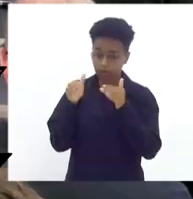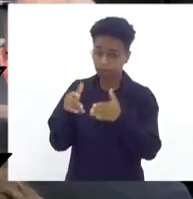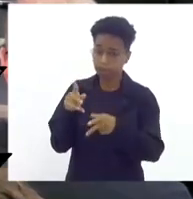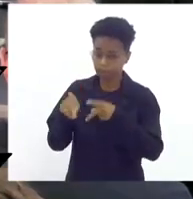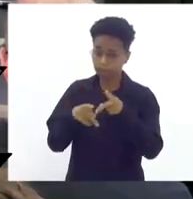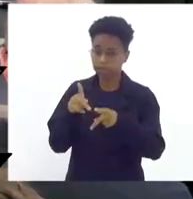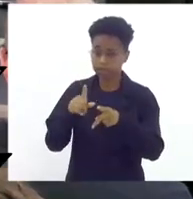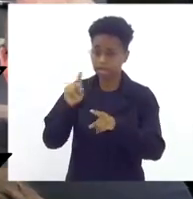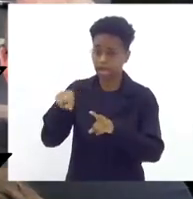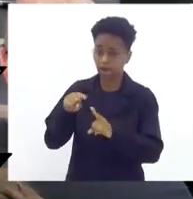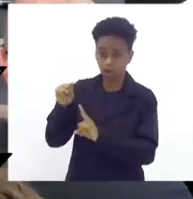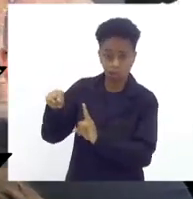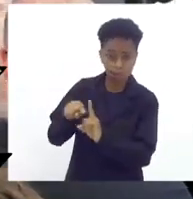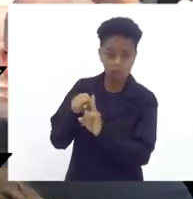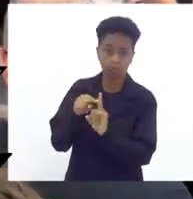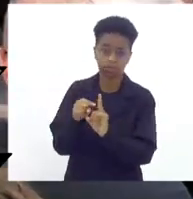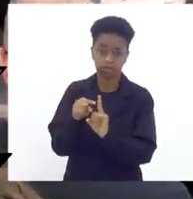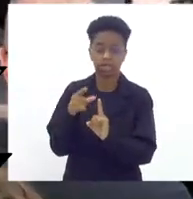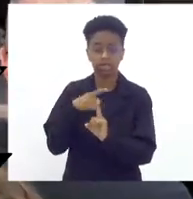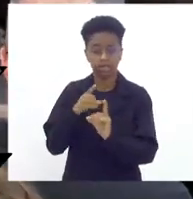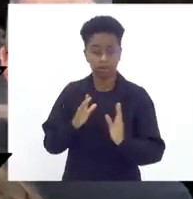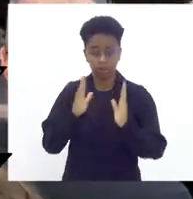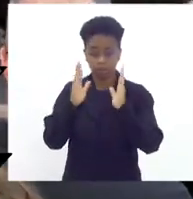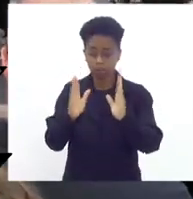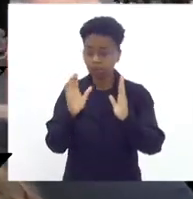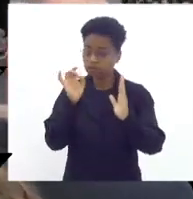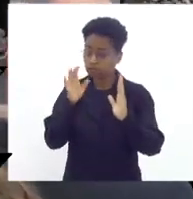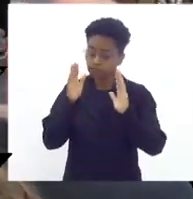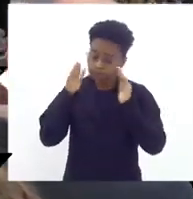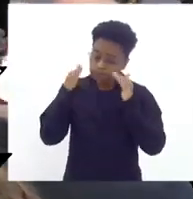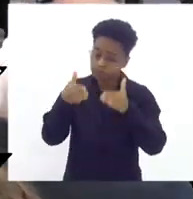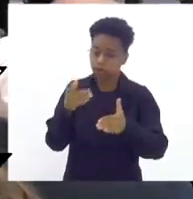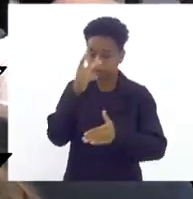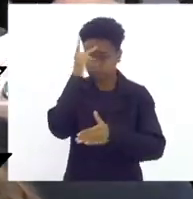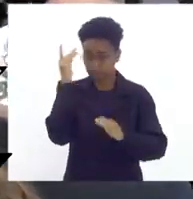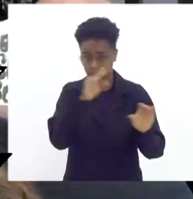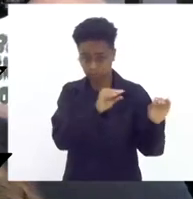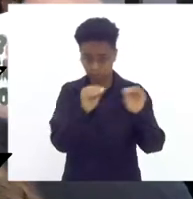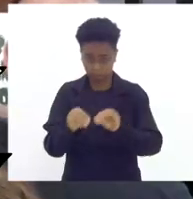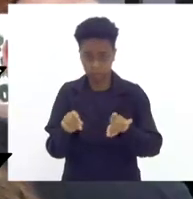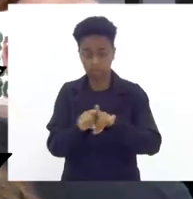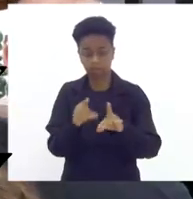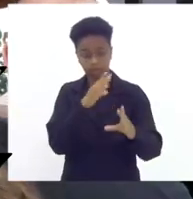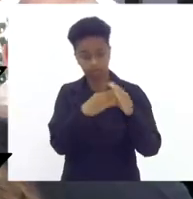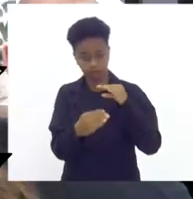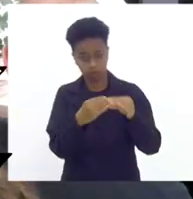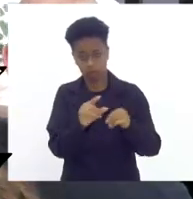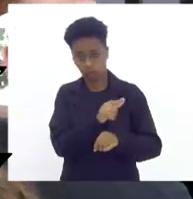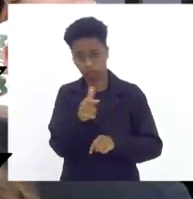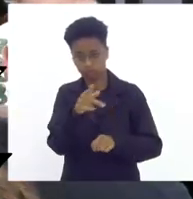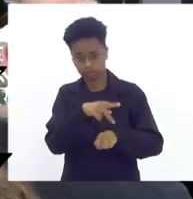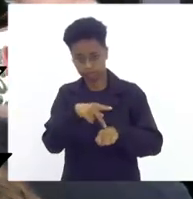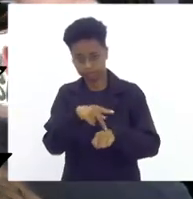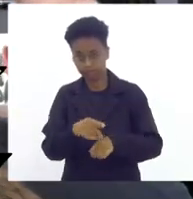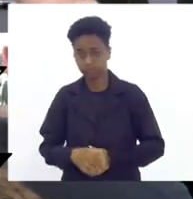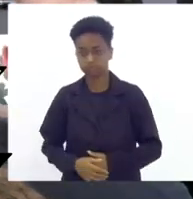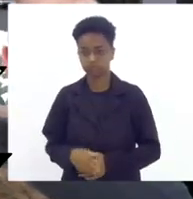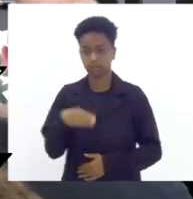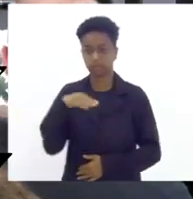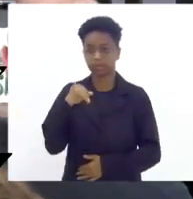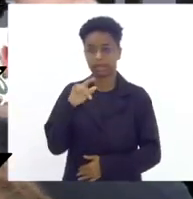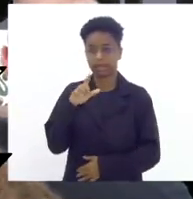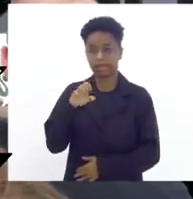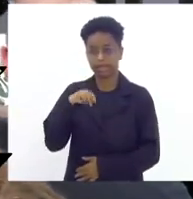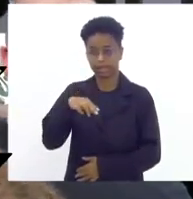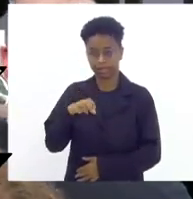é o público-alvo da audiência terá um bloco só com migrantes e refugiados aqui é a Milena estará aqui no